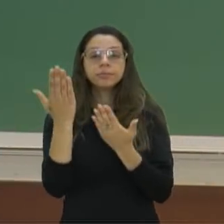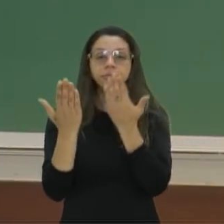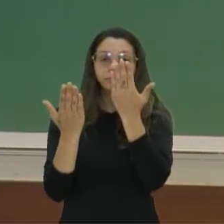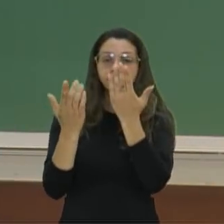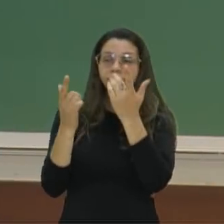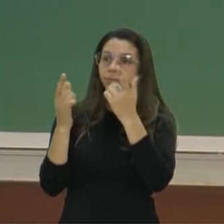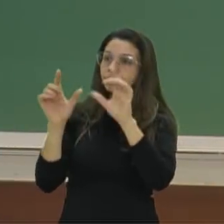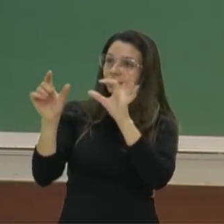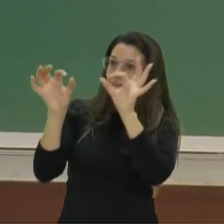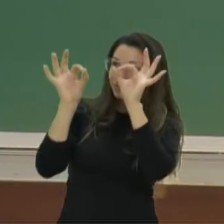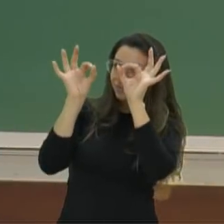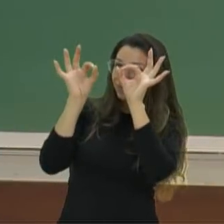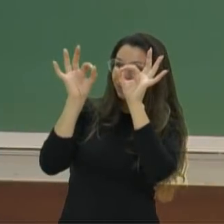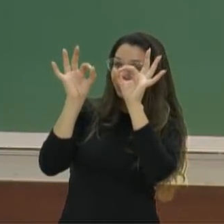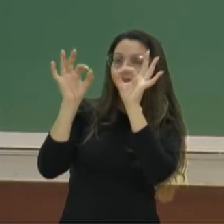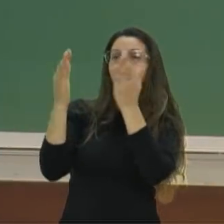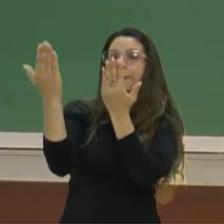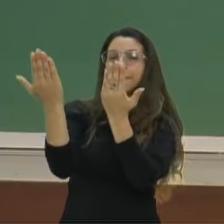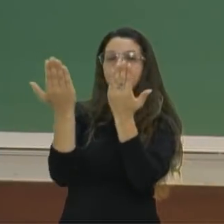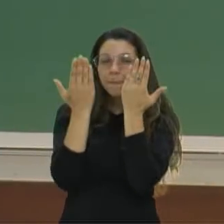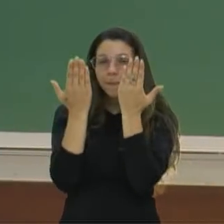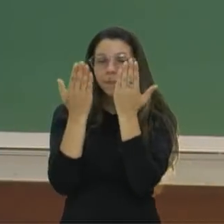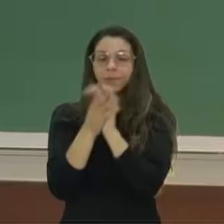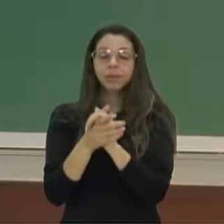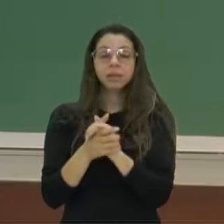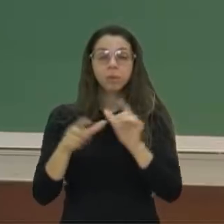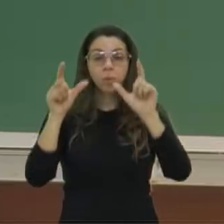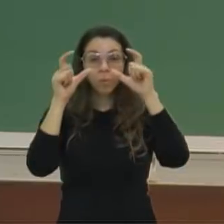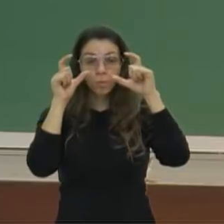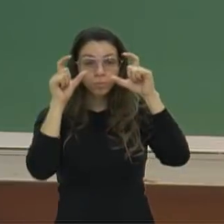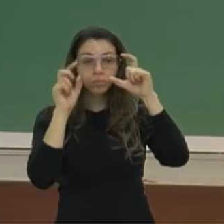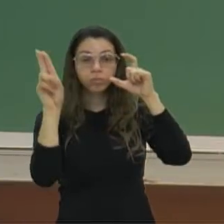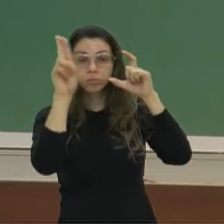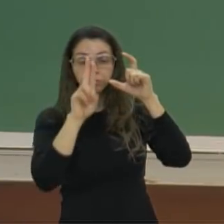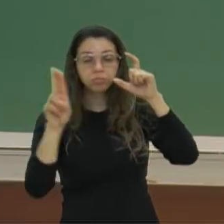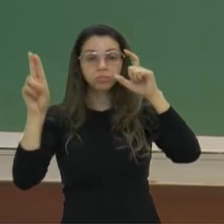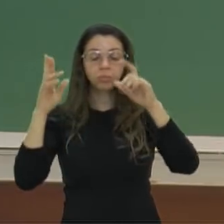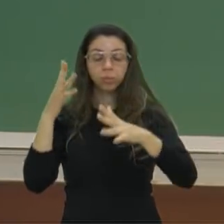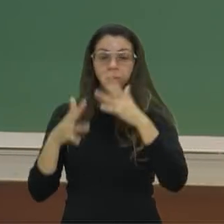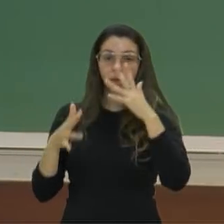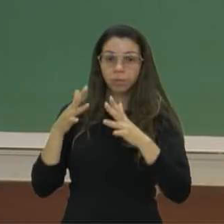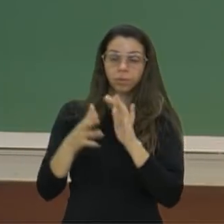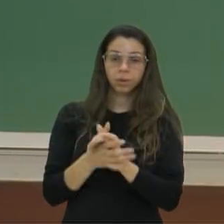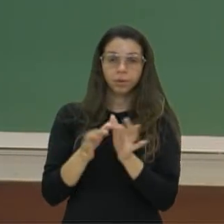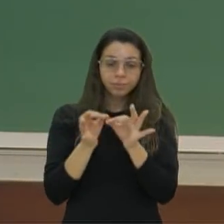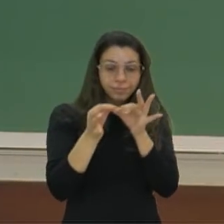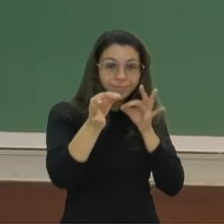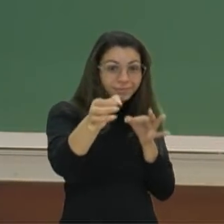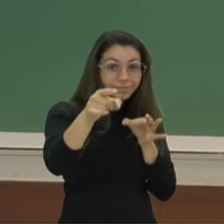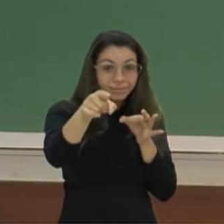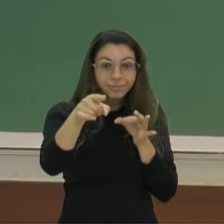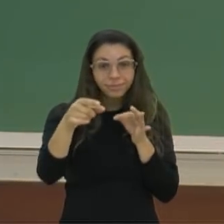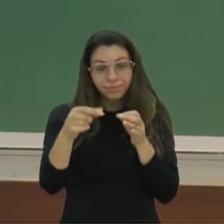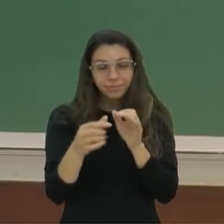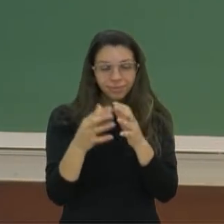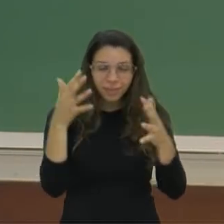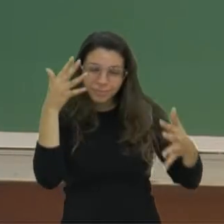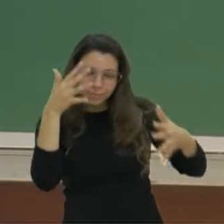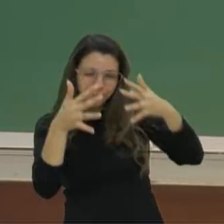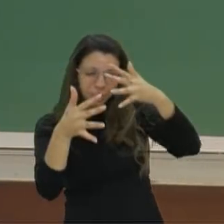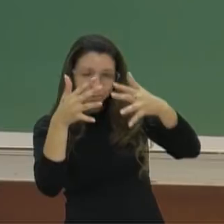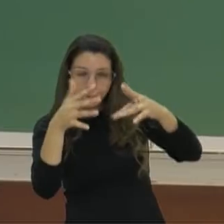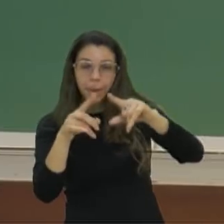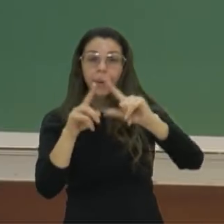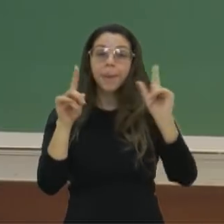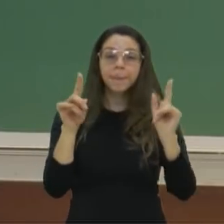de perto. E se eu usar o meu óculos, me atrapalha. Eu vejo vocês, estão sentadinhos aí. Está meio embaçado,